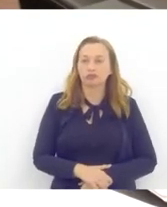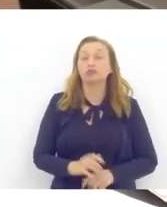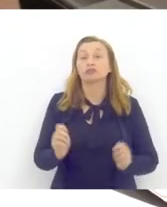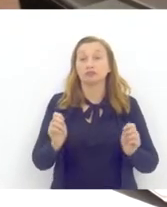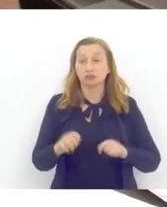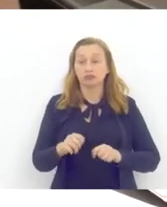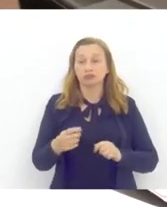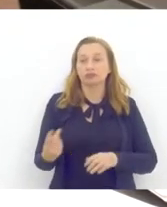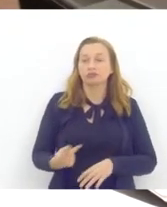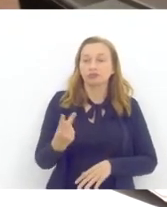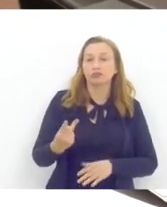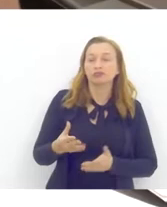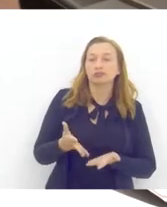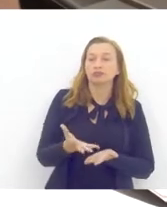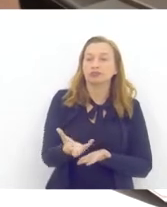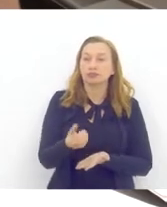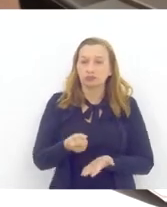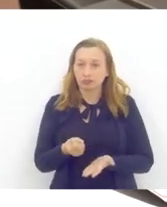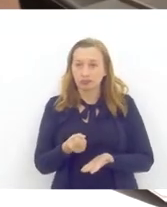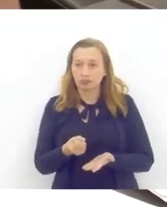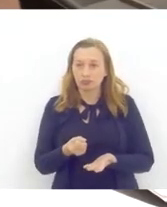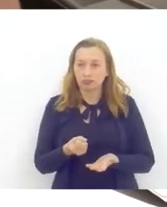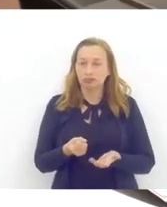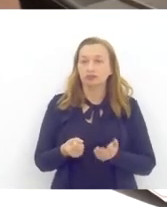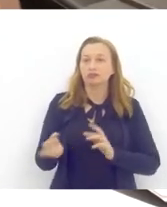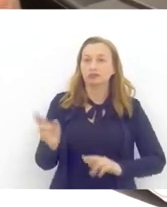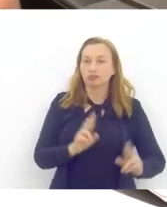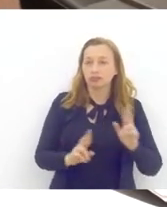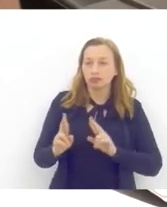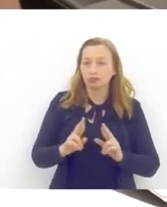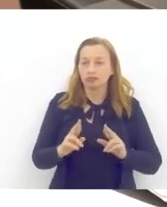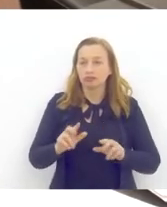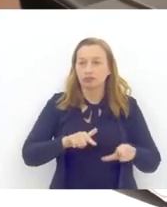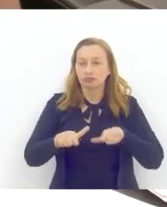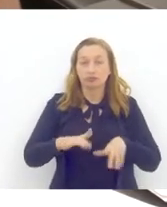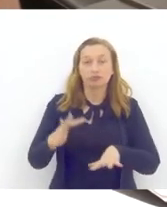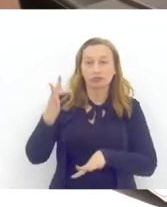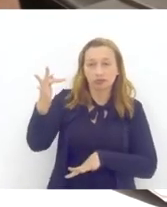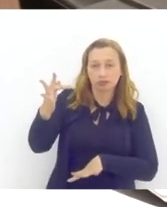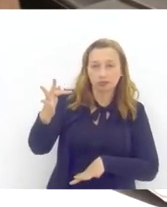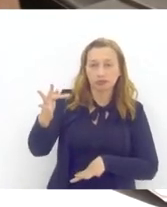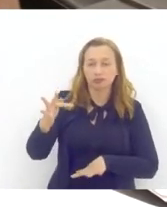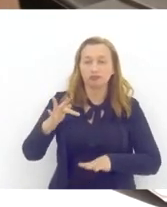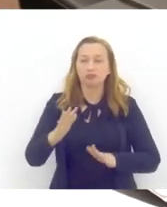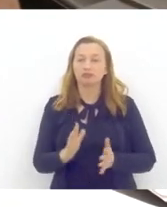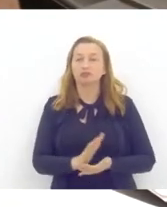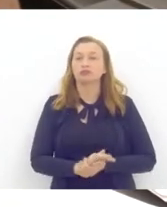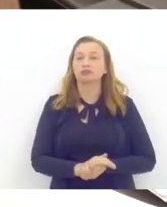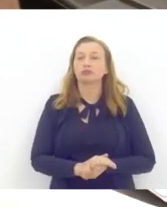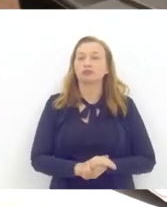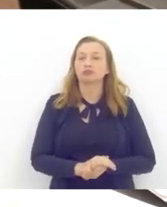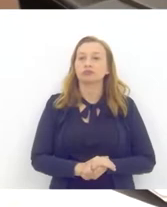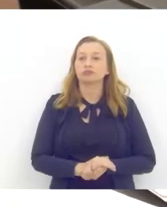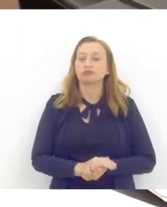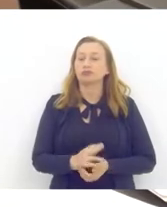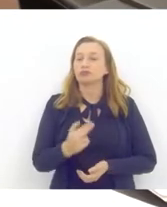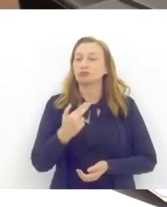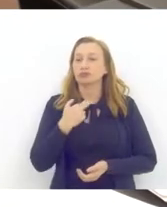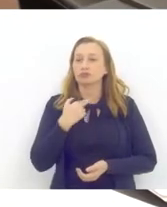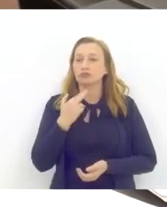compensação dos valores recebidos com os valores relativos a exercícios futuros, a execução do julgado não